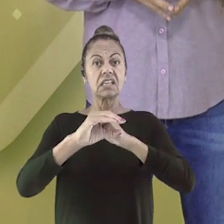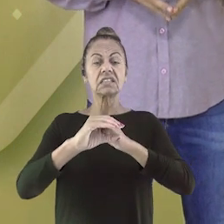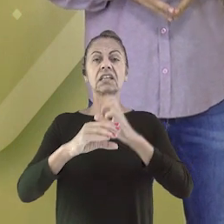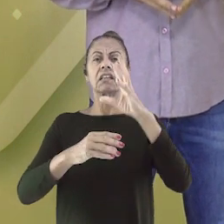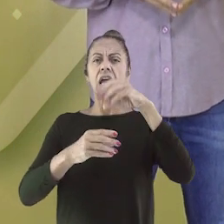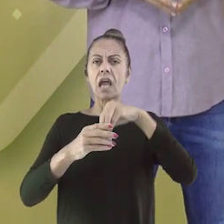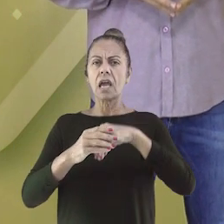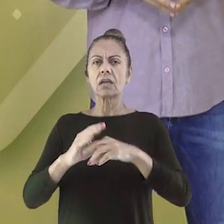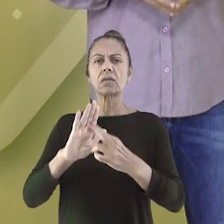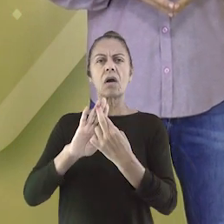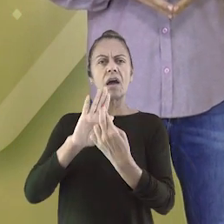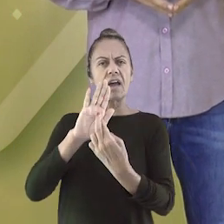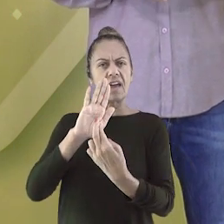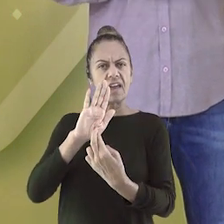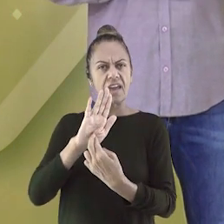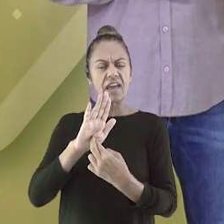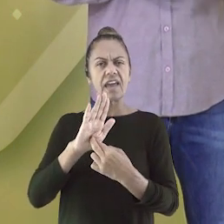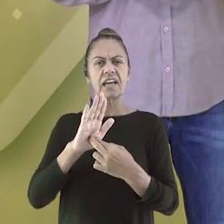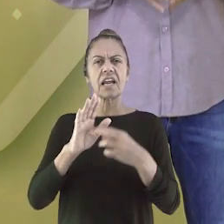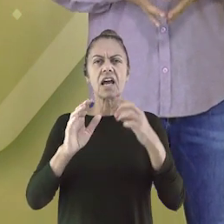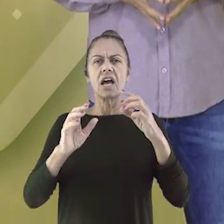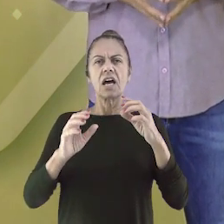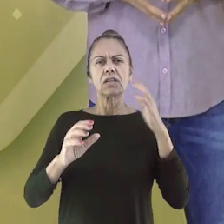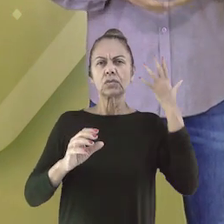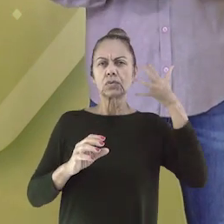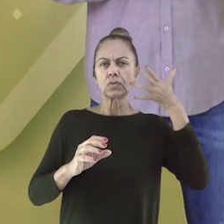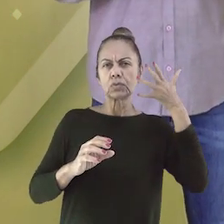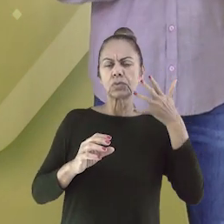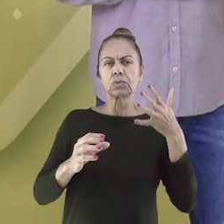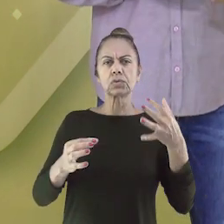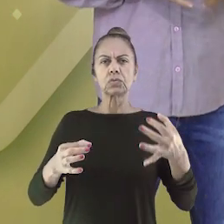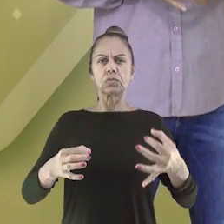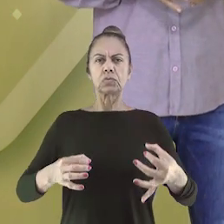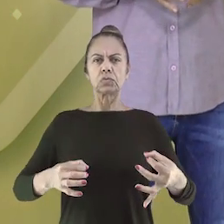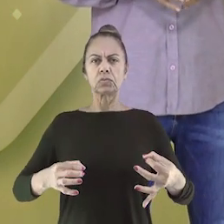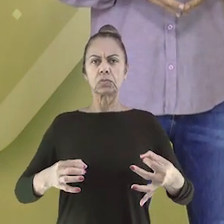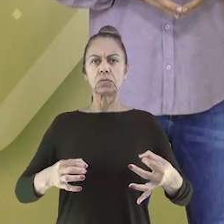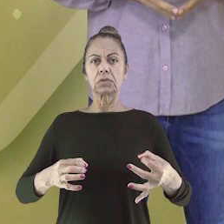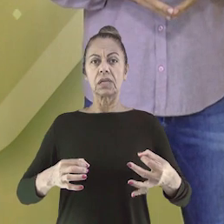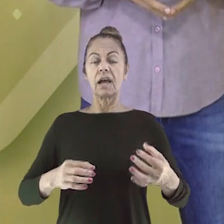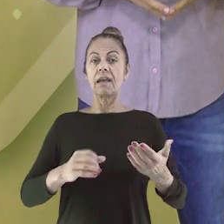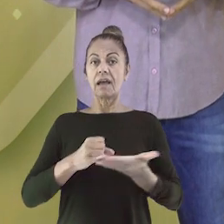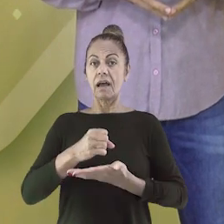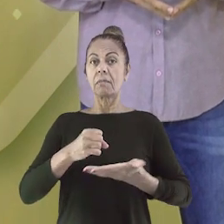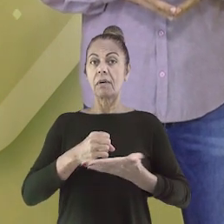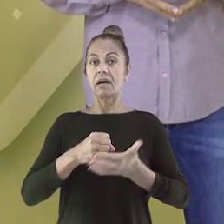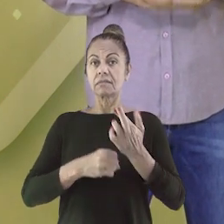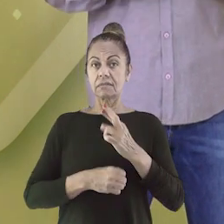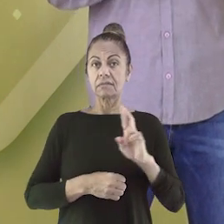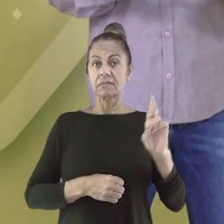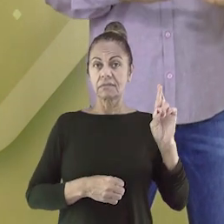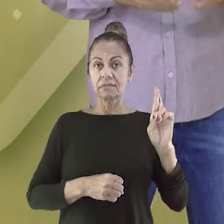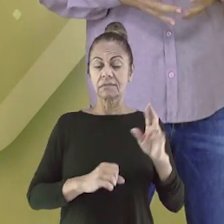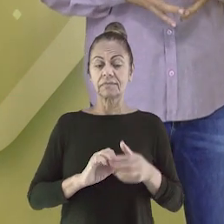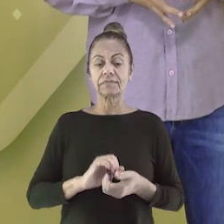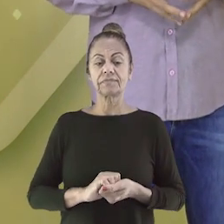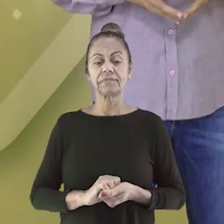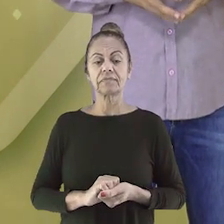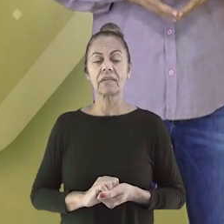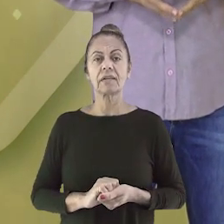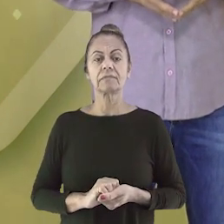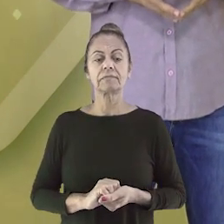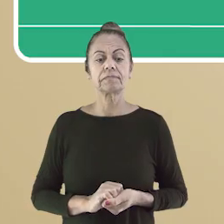antes de Cristo, contêm regras de conduta dos fiéis, discursos do Buda e aprofundamento dos ensinamentos da